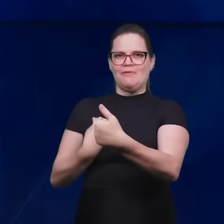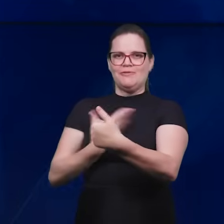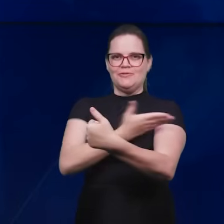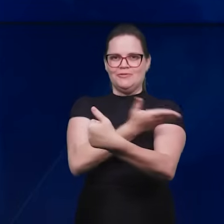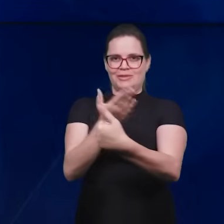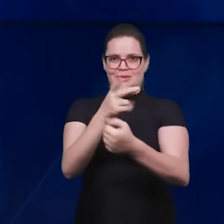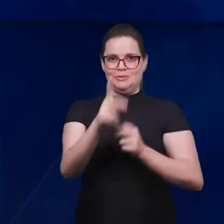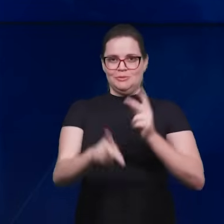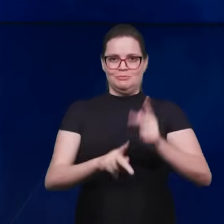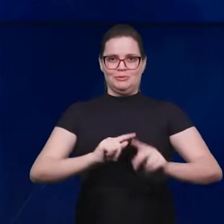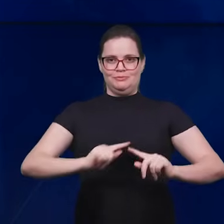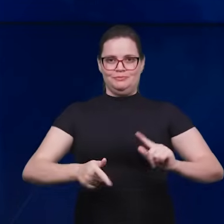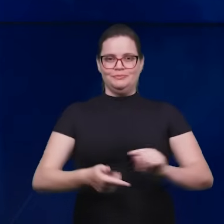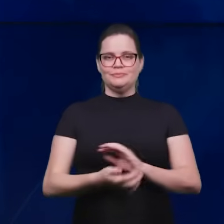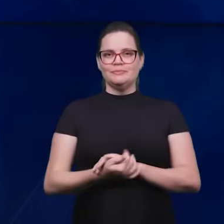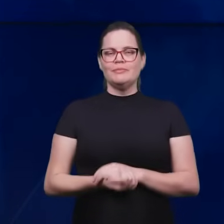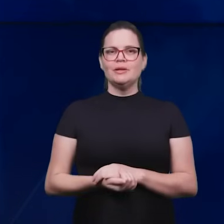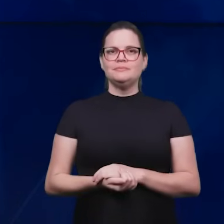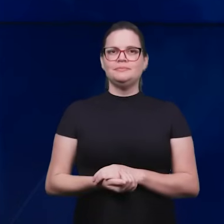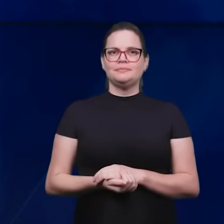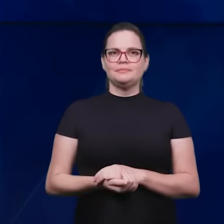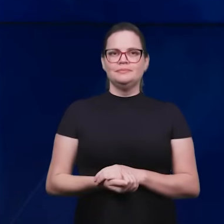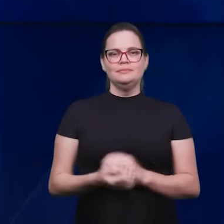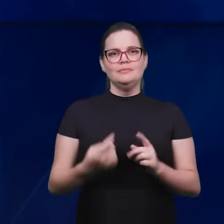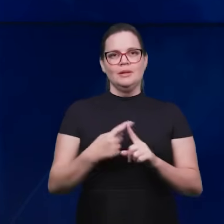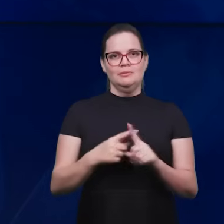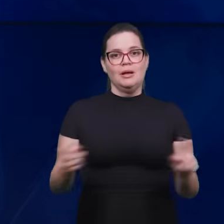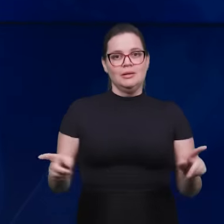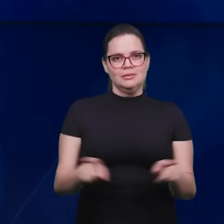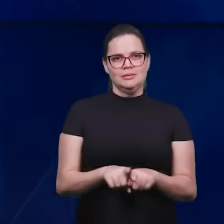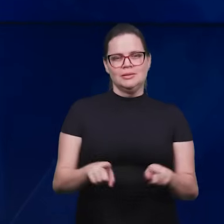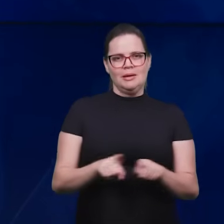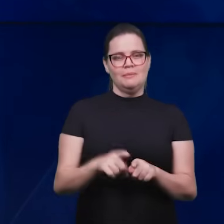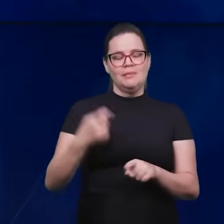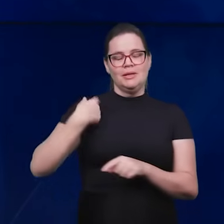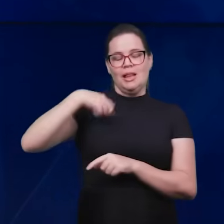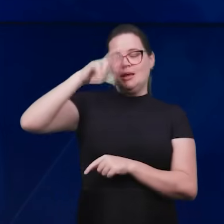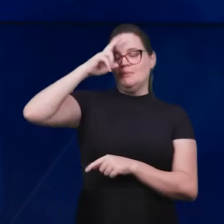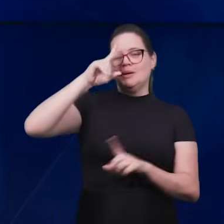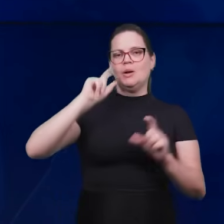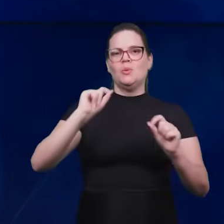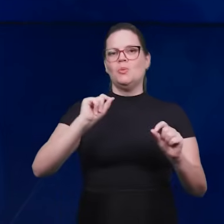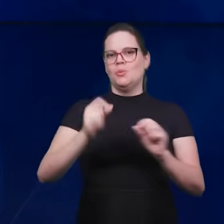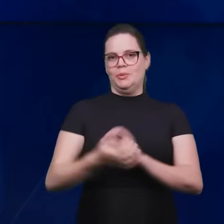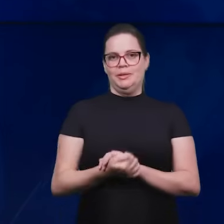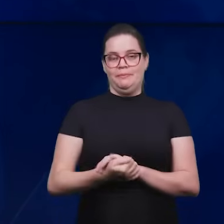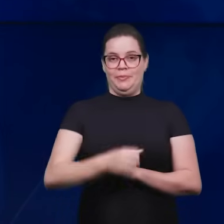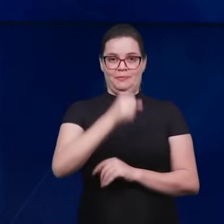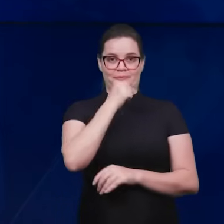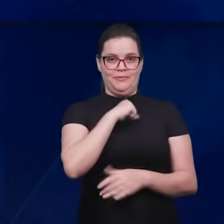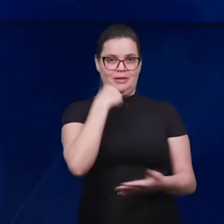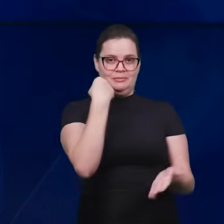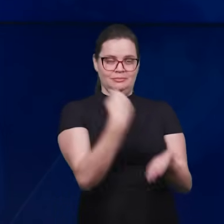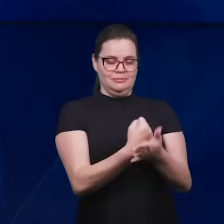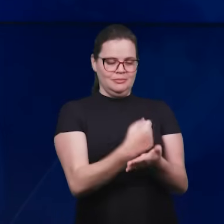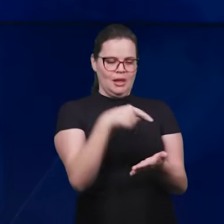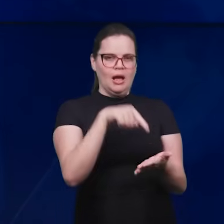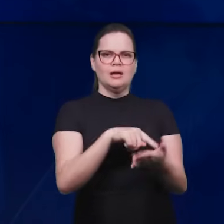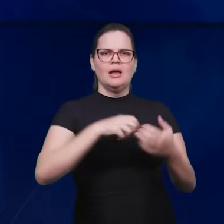povo de Israel. Já aqui nos deixando e lembrando a primeira lição, porque no Velho Testamento a